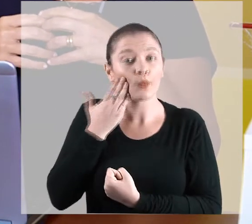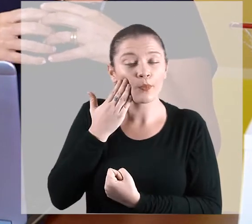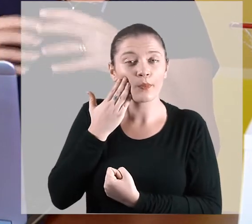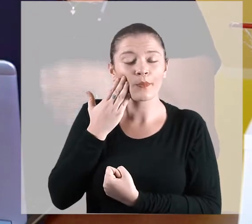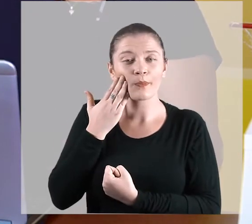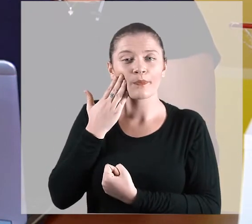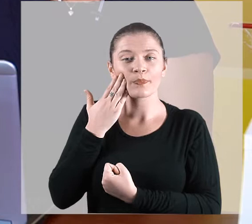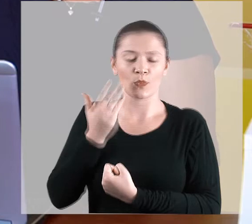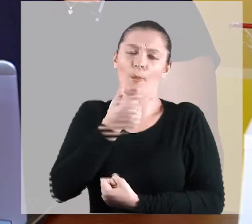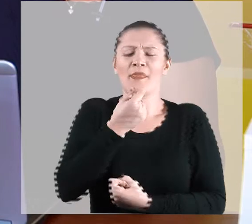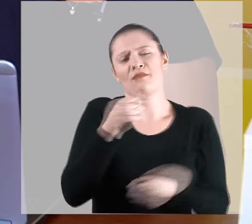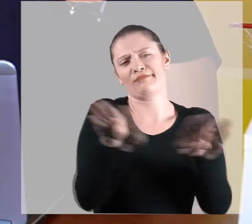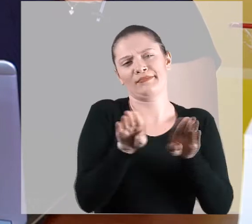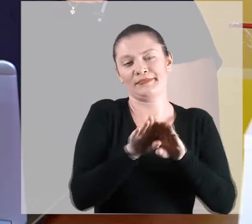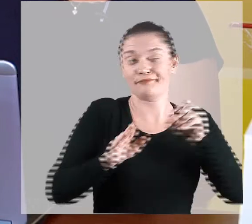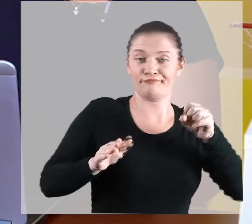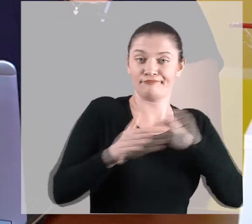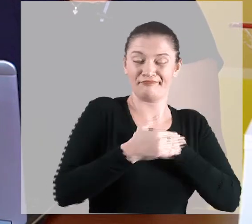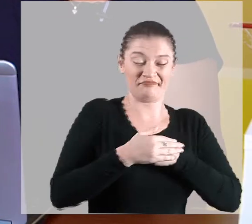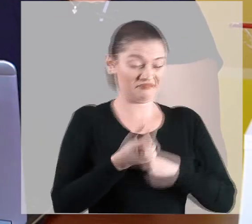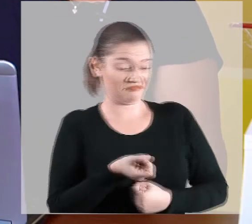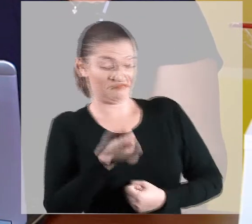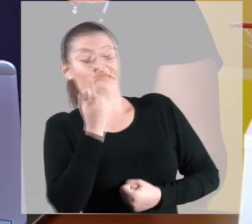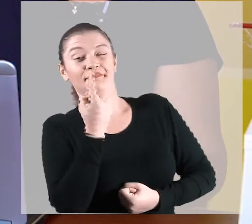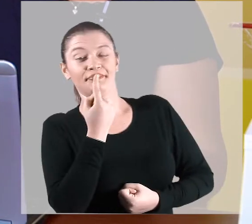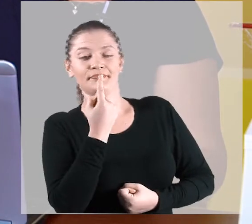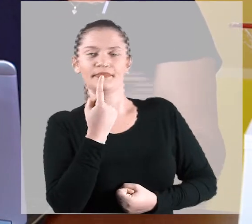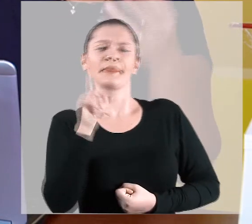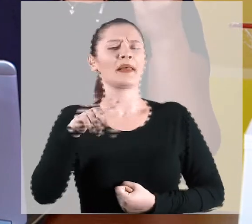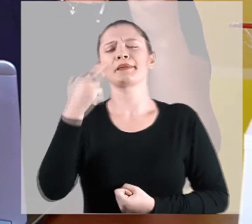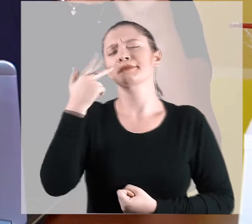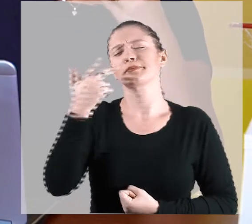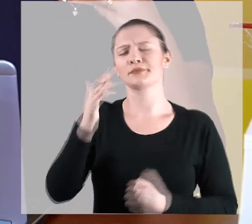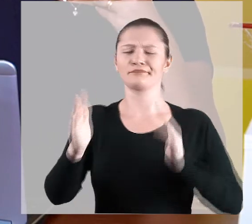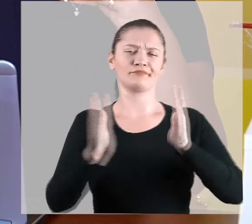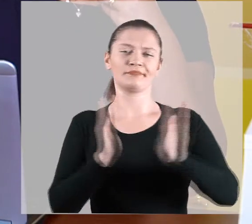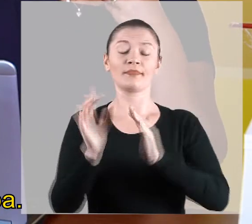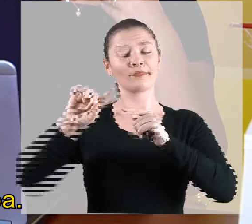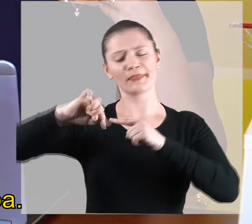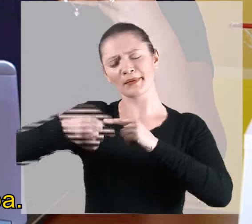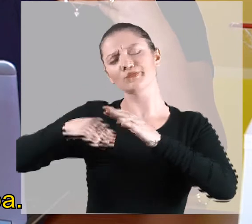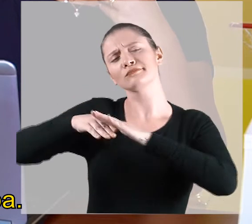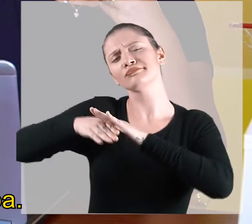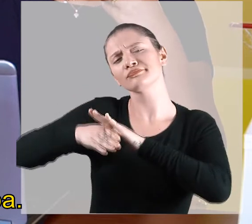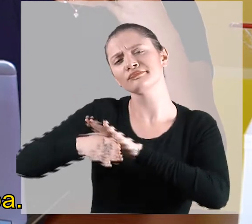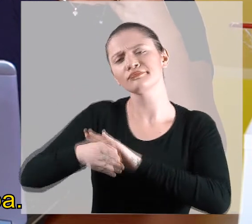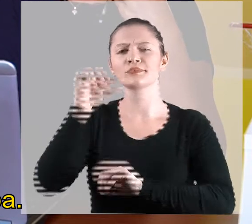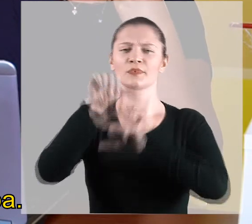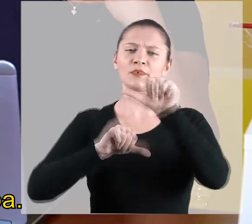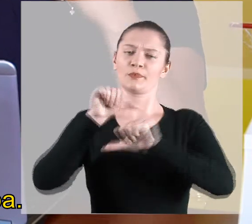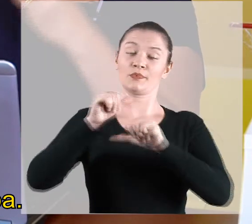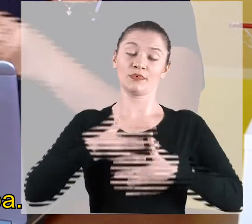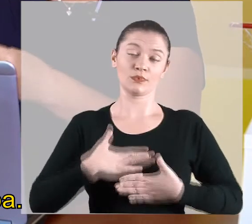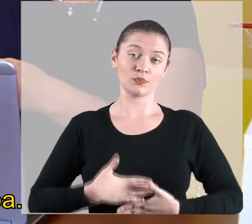sentem desajeitados. É natural essa fase, depois com o tempo eles vão se acostumando com as mudanças corporais